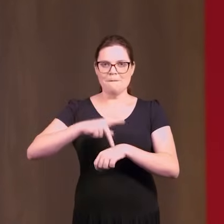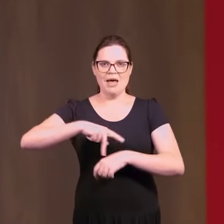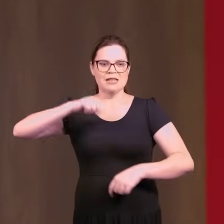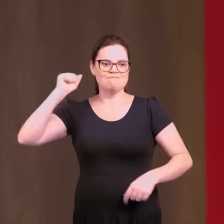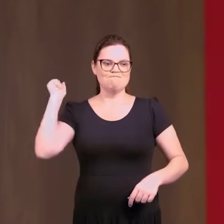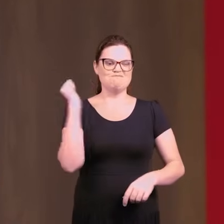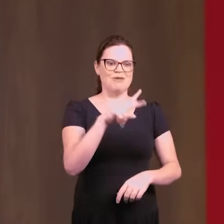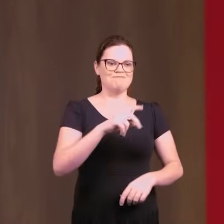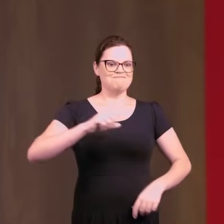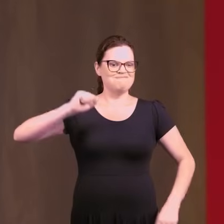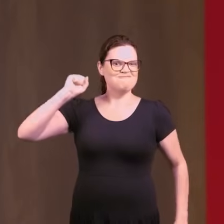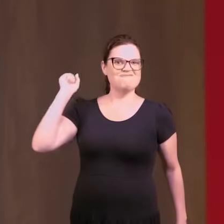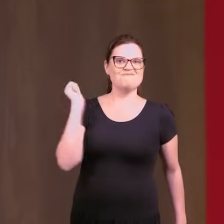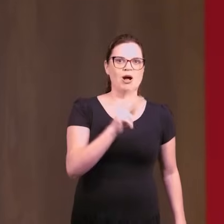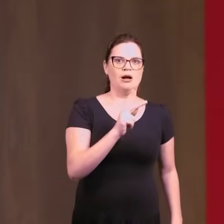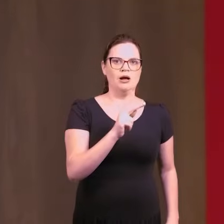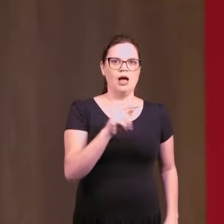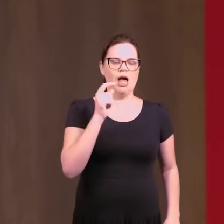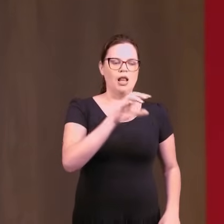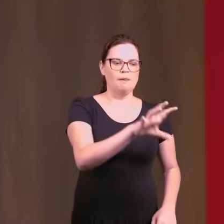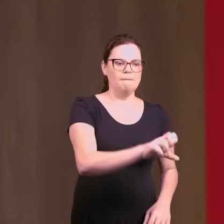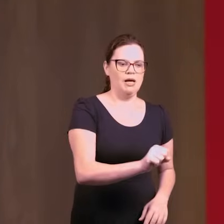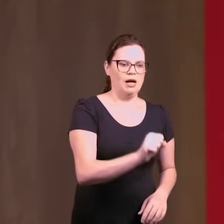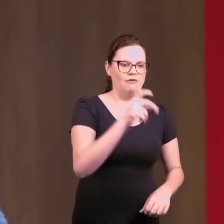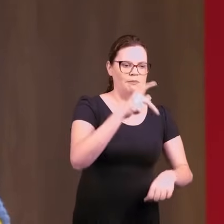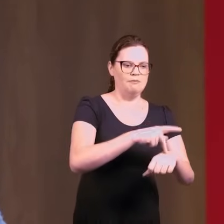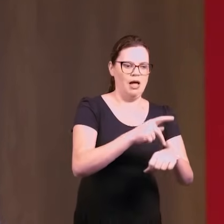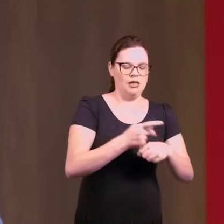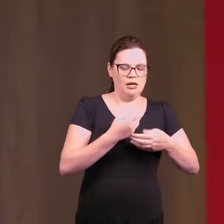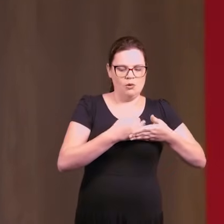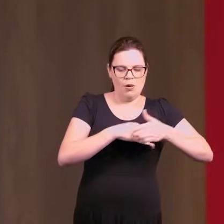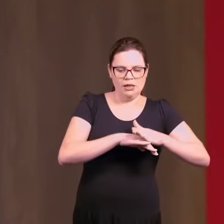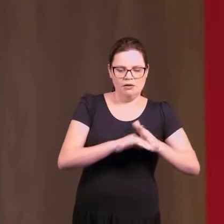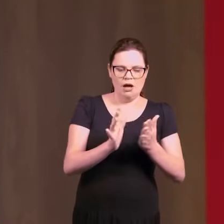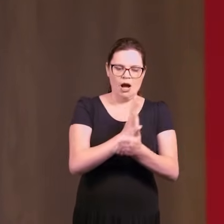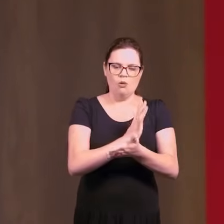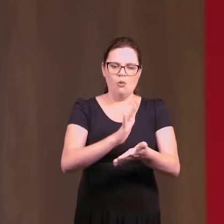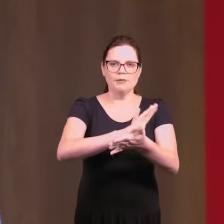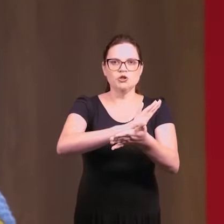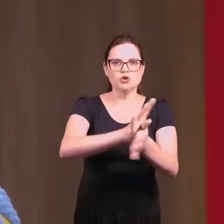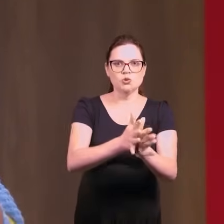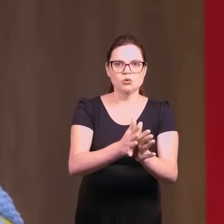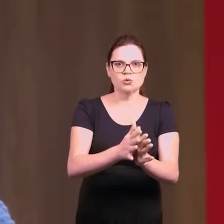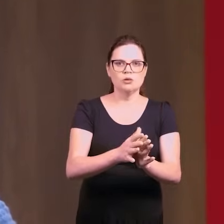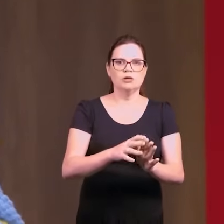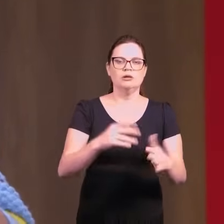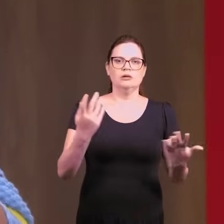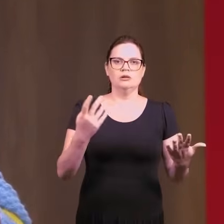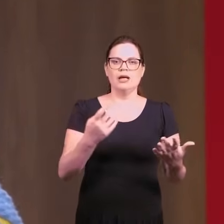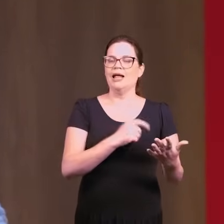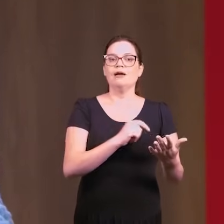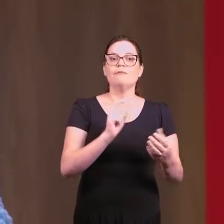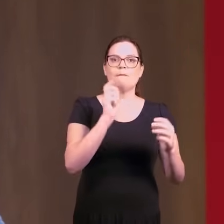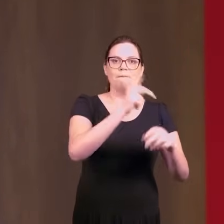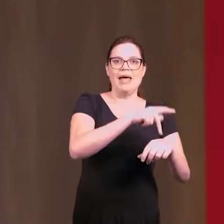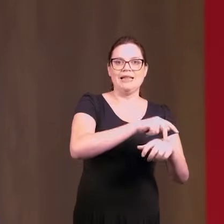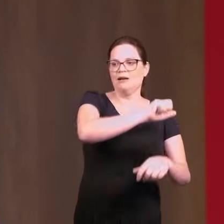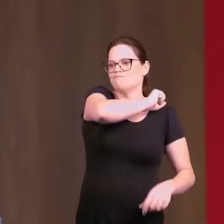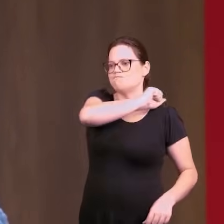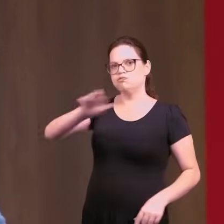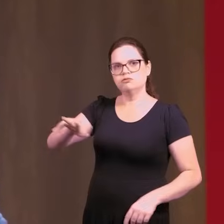e muitas vezes ela guardava algumas pedras e outras elas destruía. Ela destruía não, ela